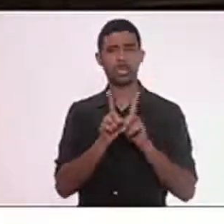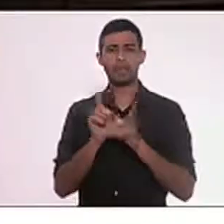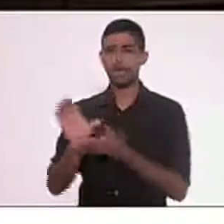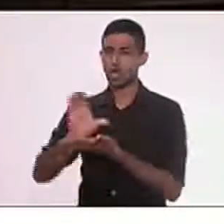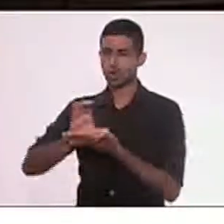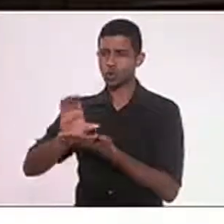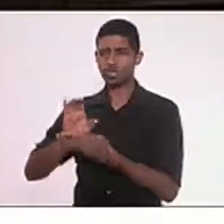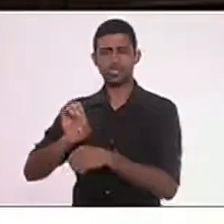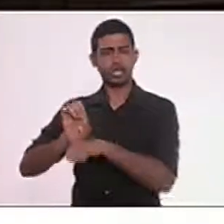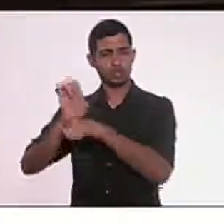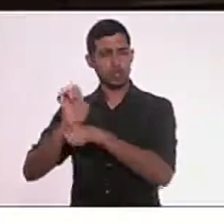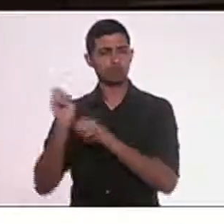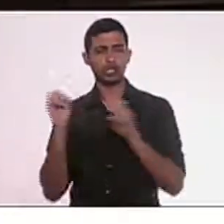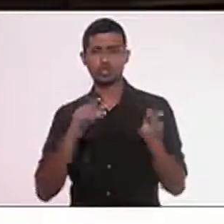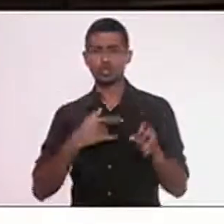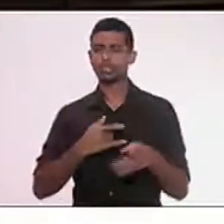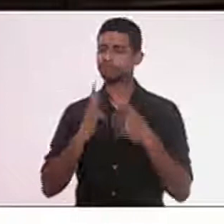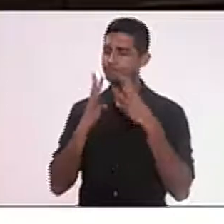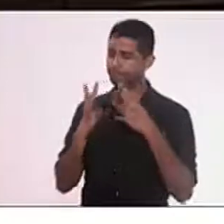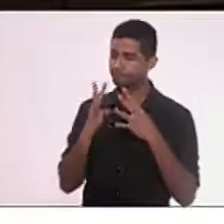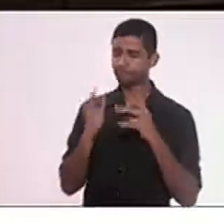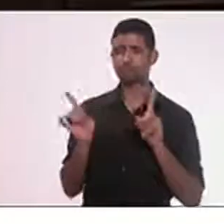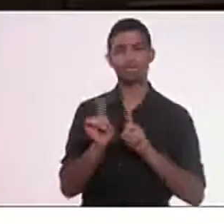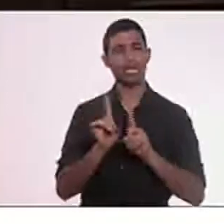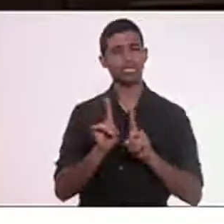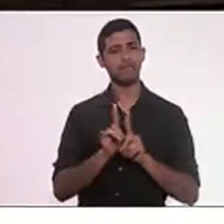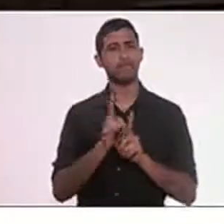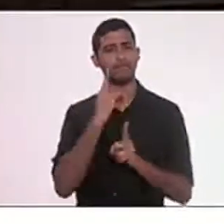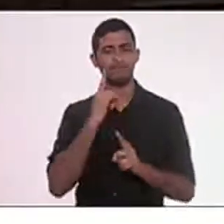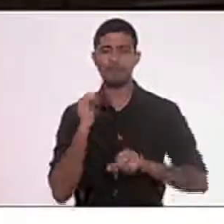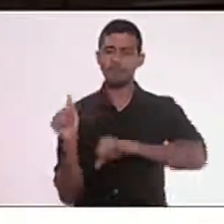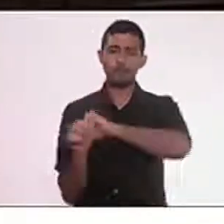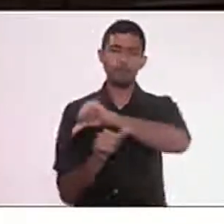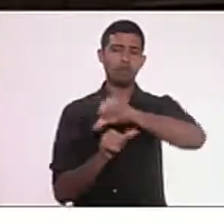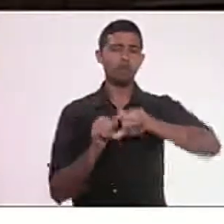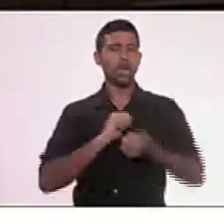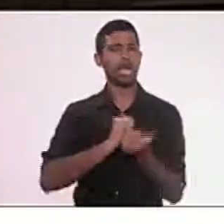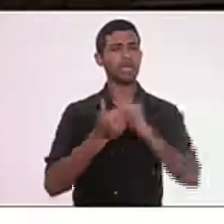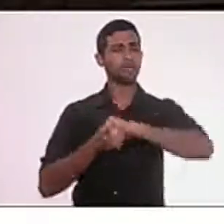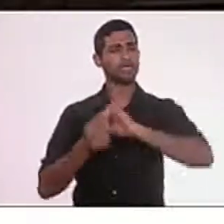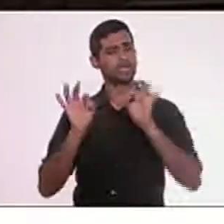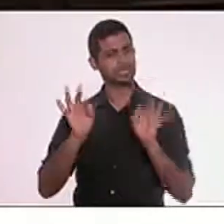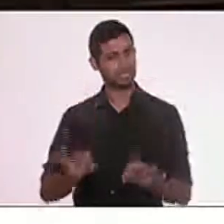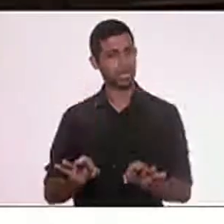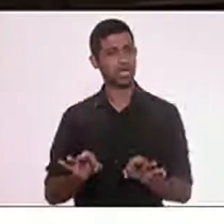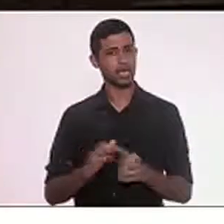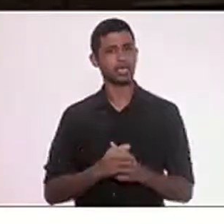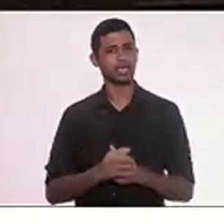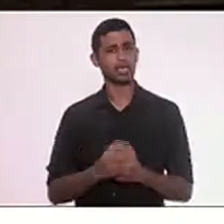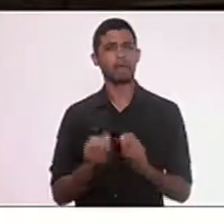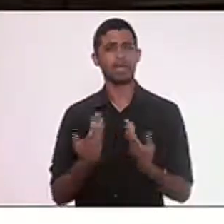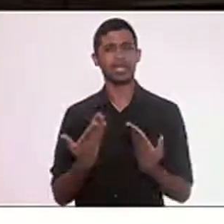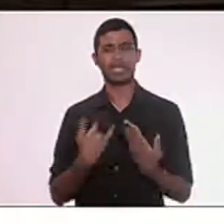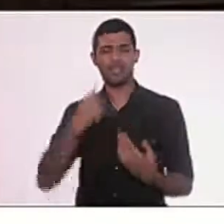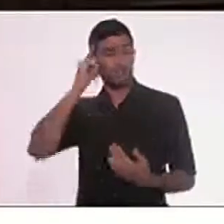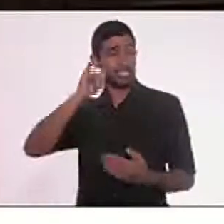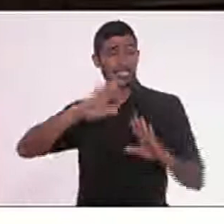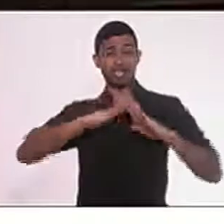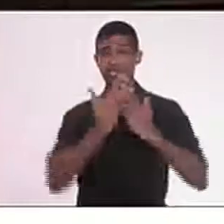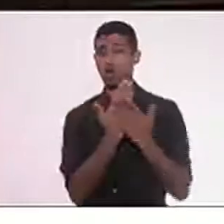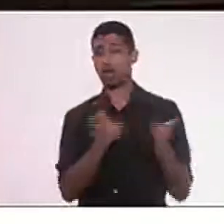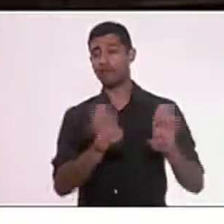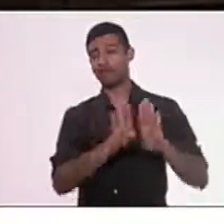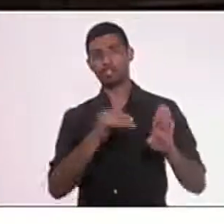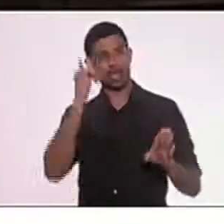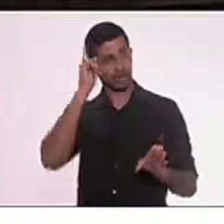de Educação, fazendo a fundamentação adequada para justificar a necessidade de um eventual fechamento de uma escola. Portanto, é uma lei